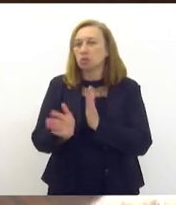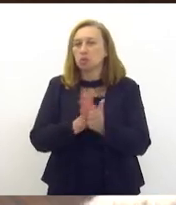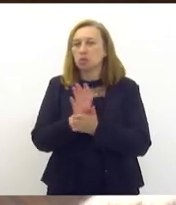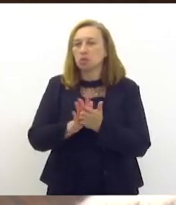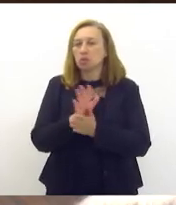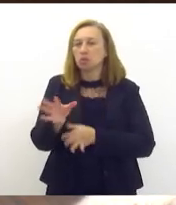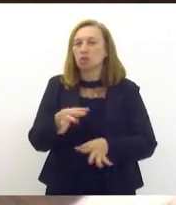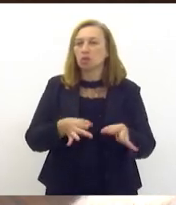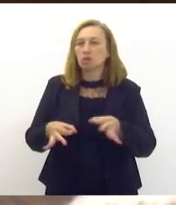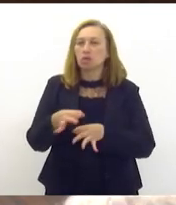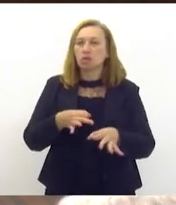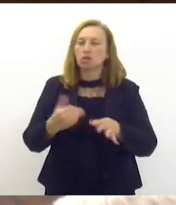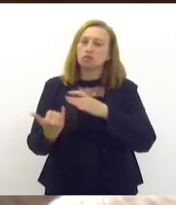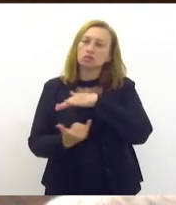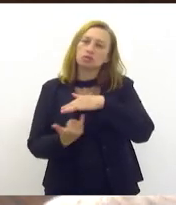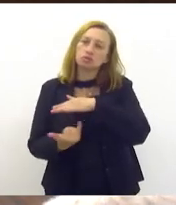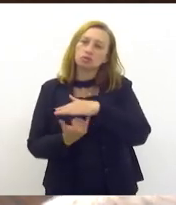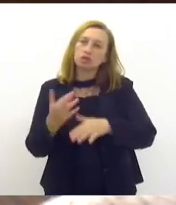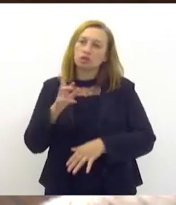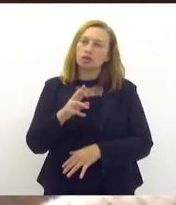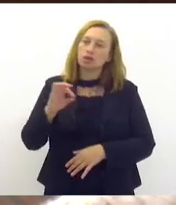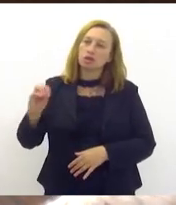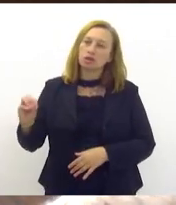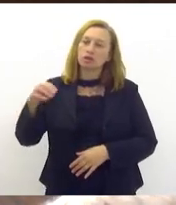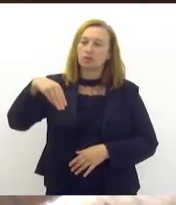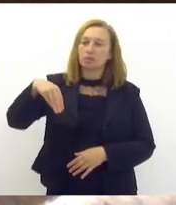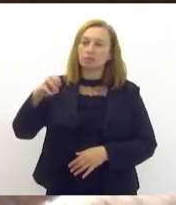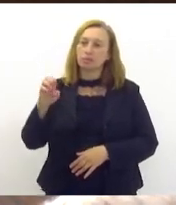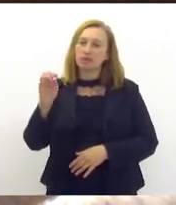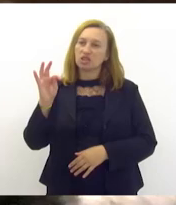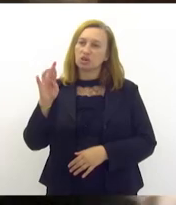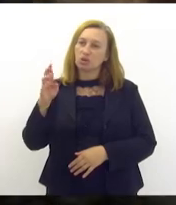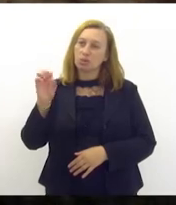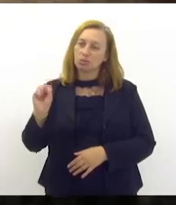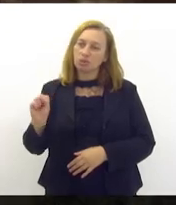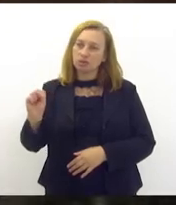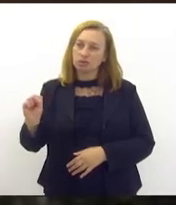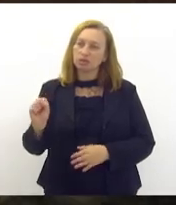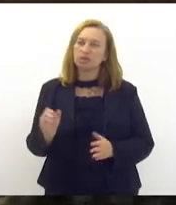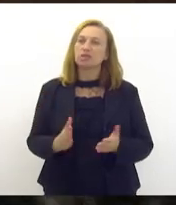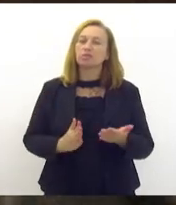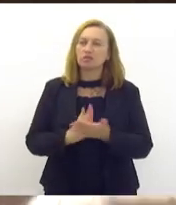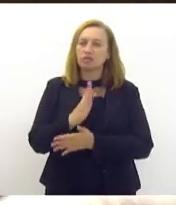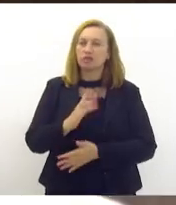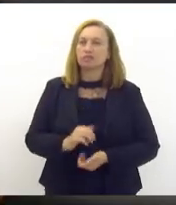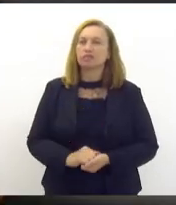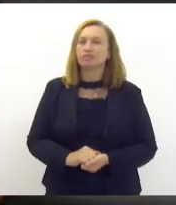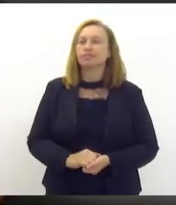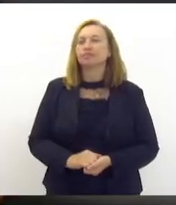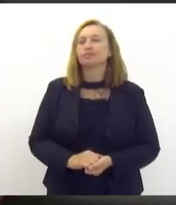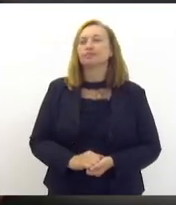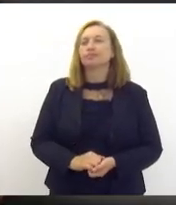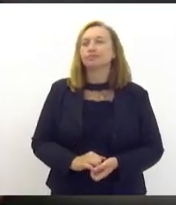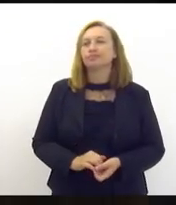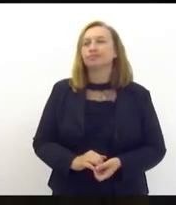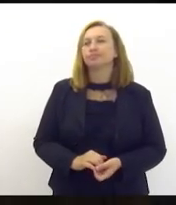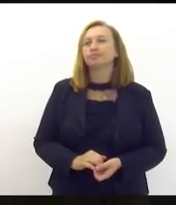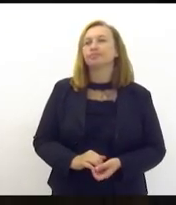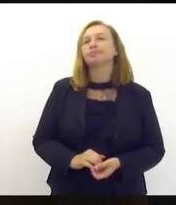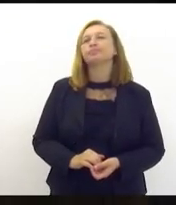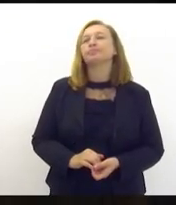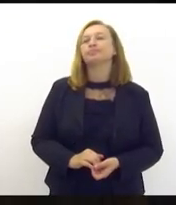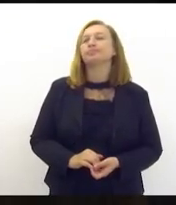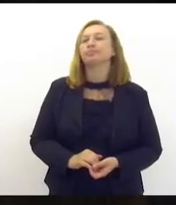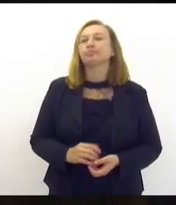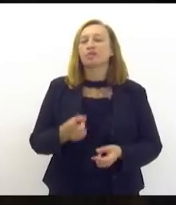organização interna do Instituto Rio Metrópole, na forma que menciona, parecer favorável. Com os